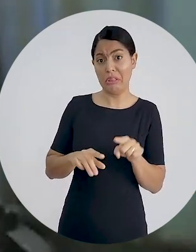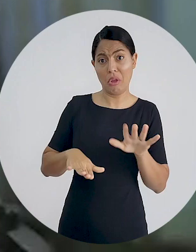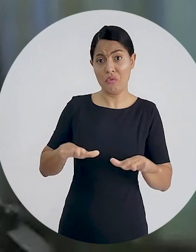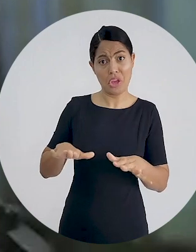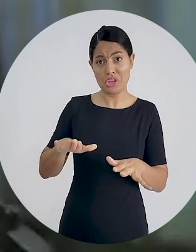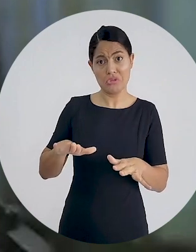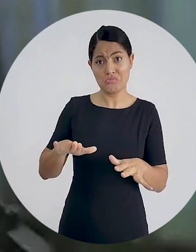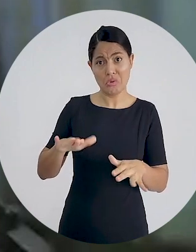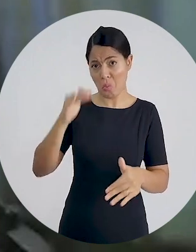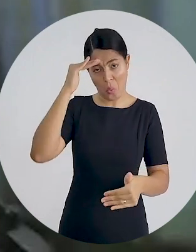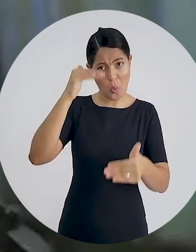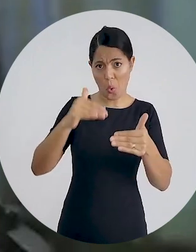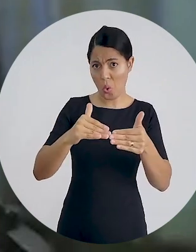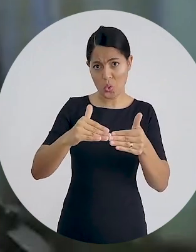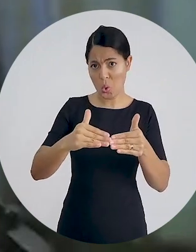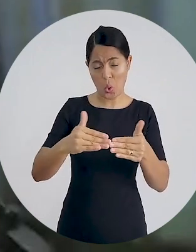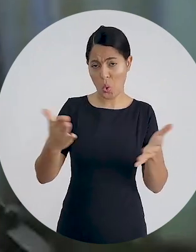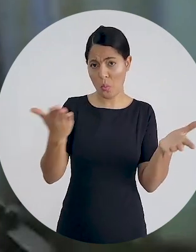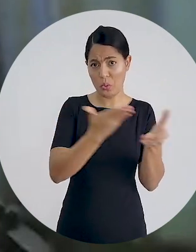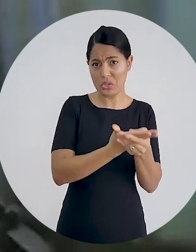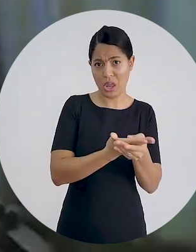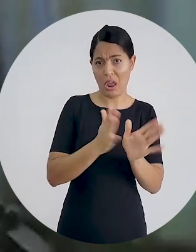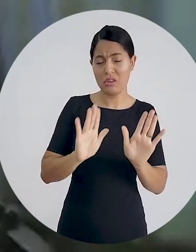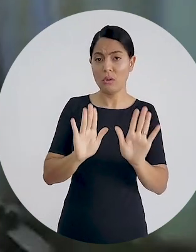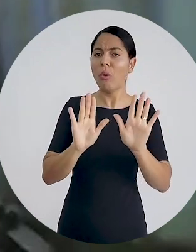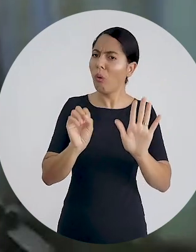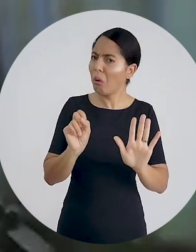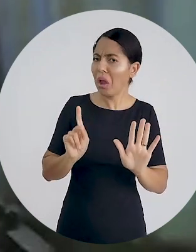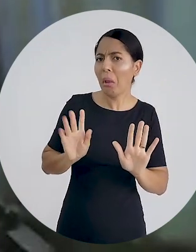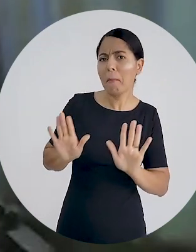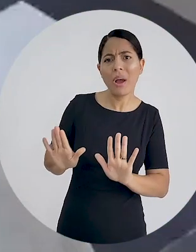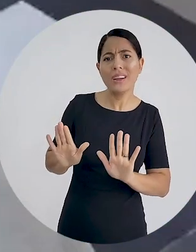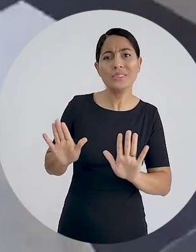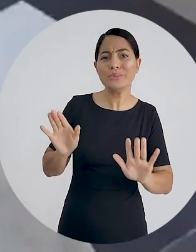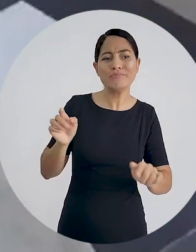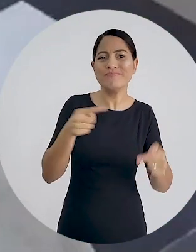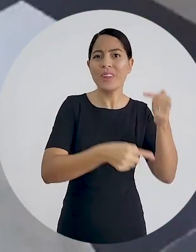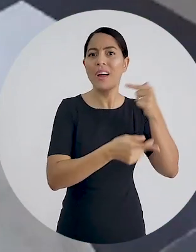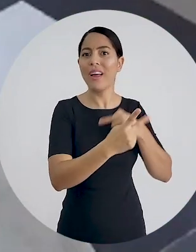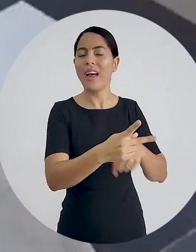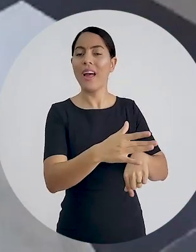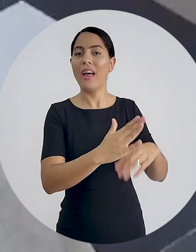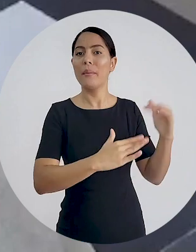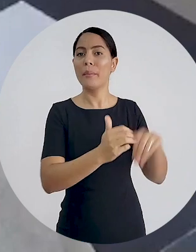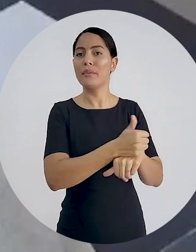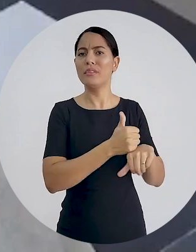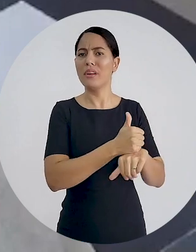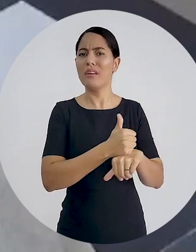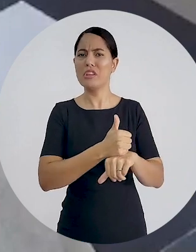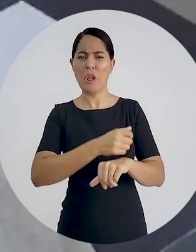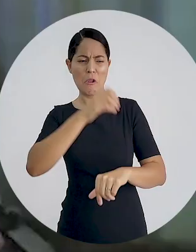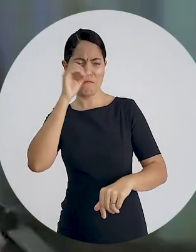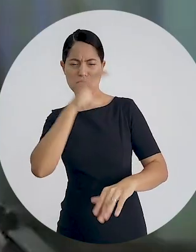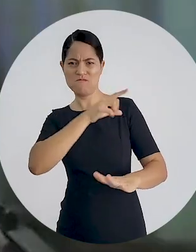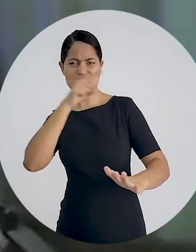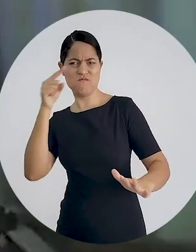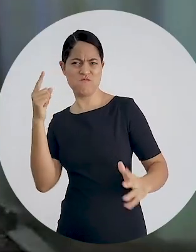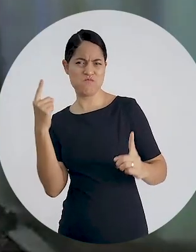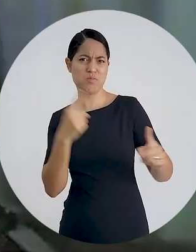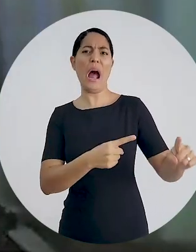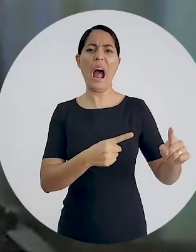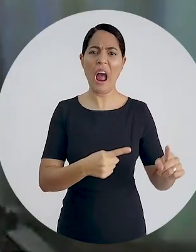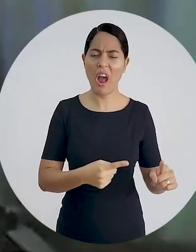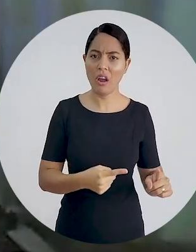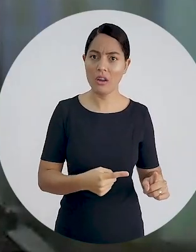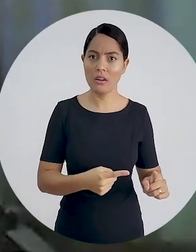né, com o resultado do processo, mas isso não tem a ver com o trabalho da advogada, resolveu atacar o